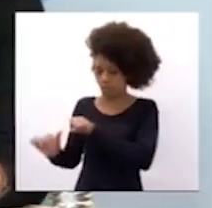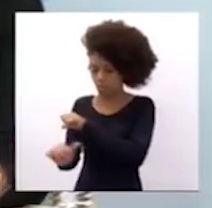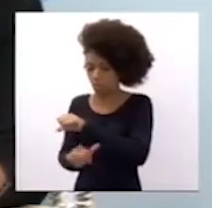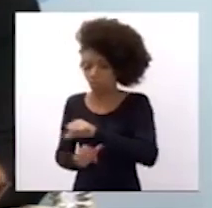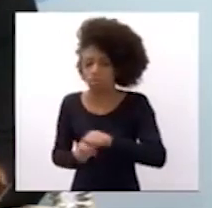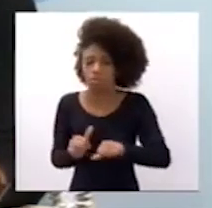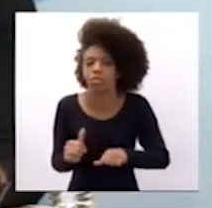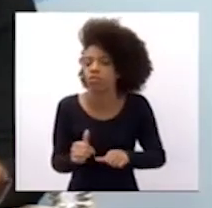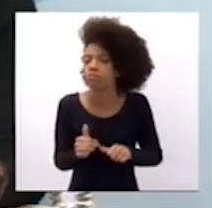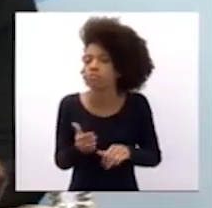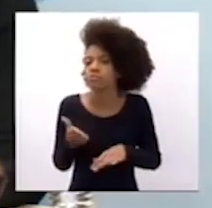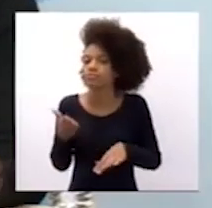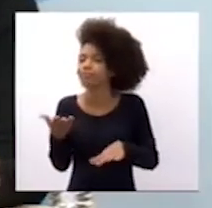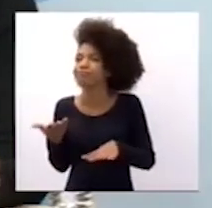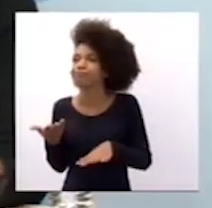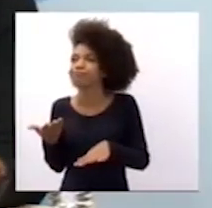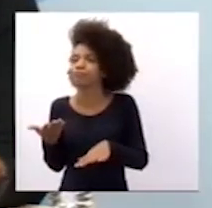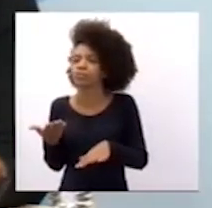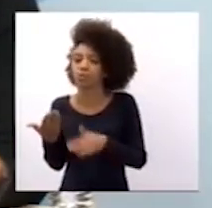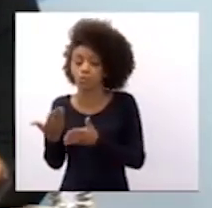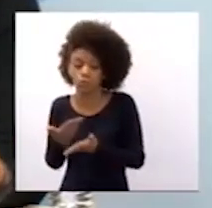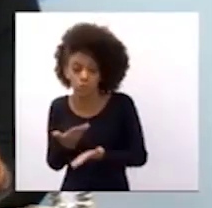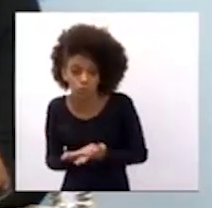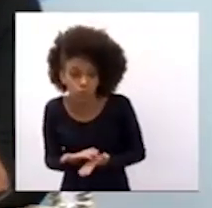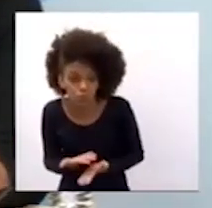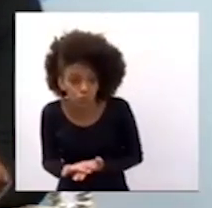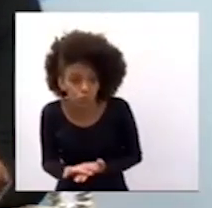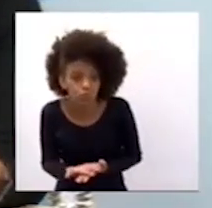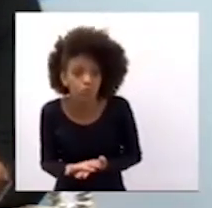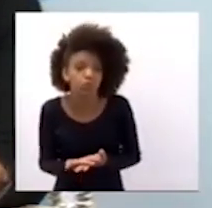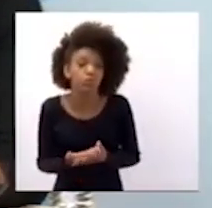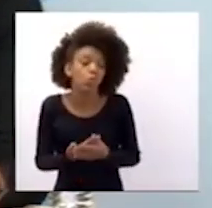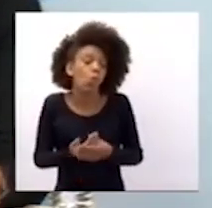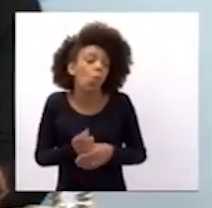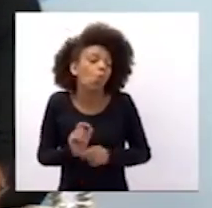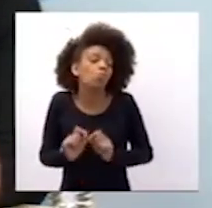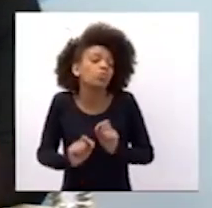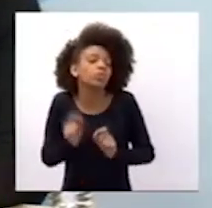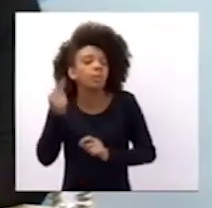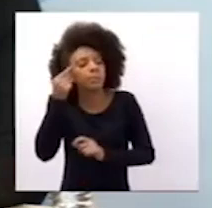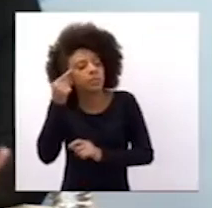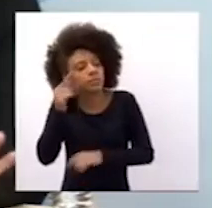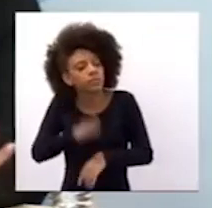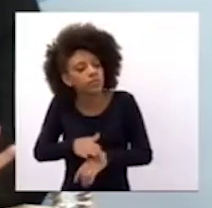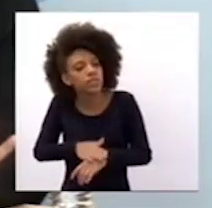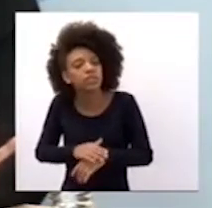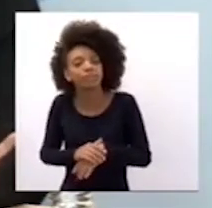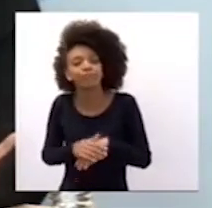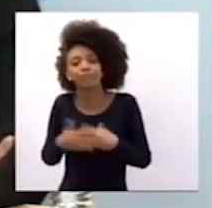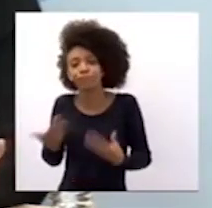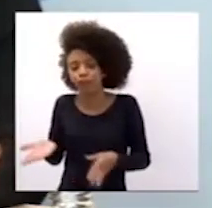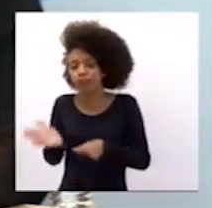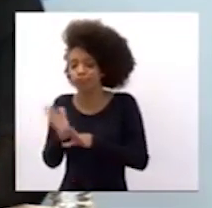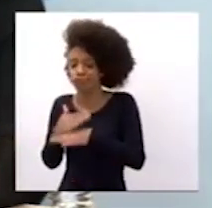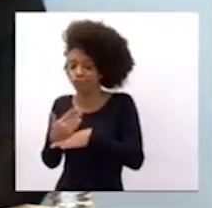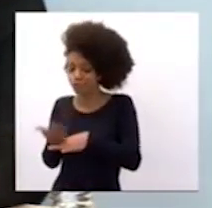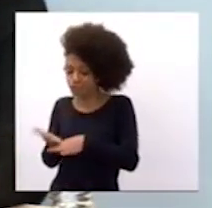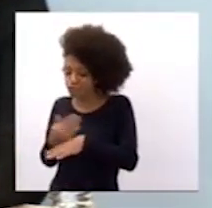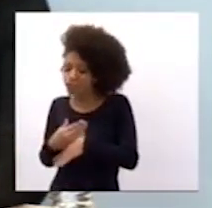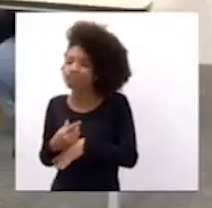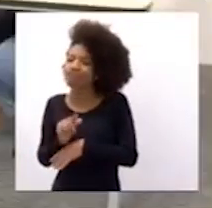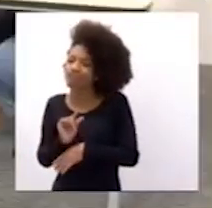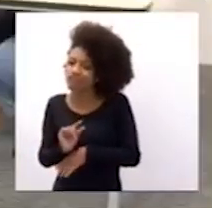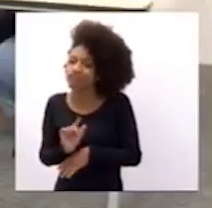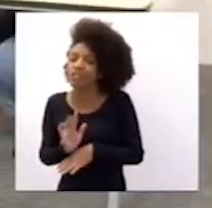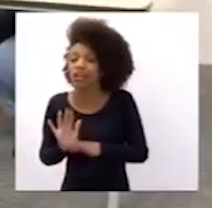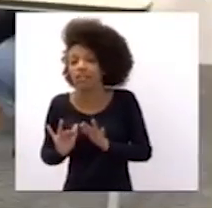né, seja no meu estudo, seja no que eu estou pensando em fazer, eu acabo me perdendo um pouco, falar,